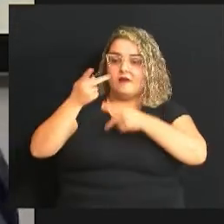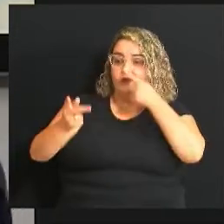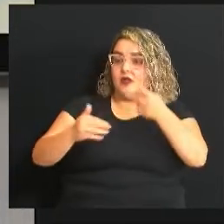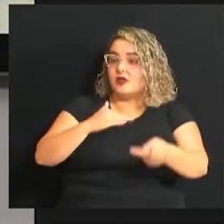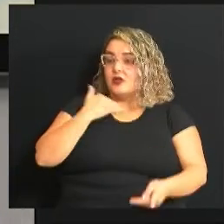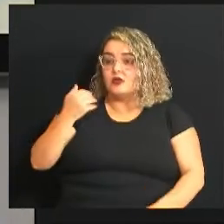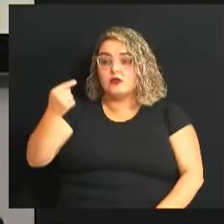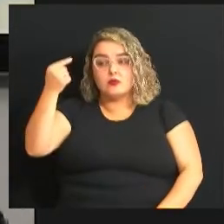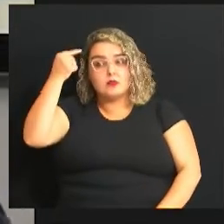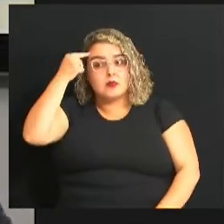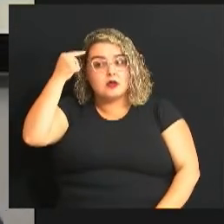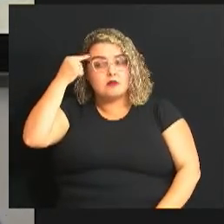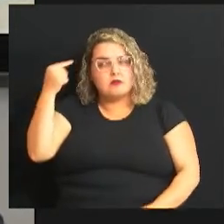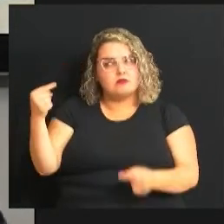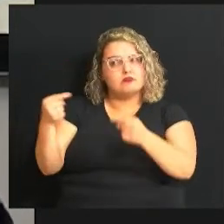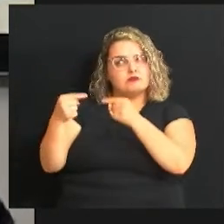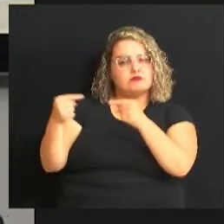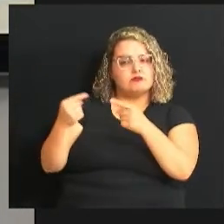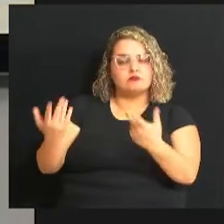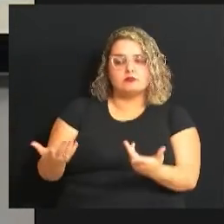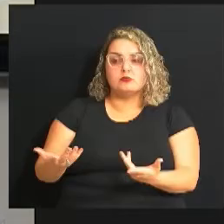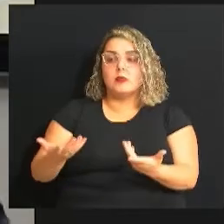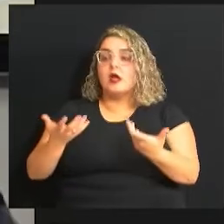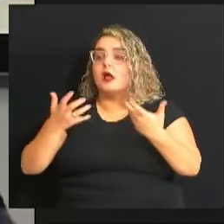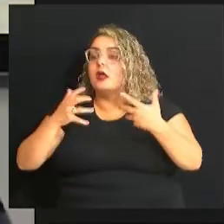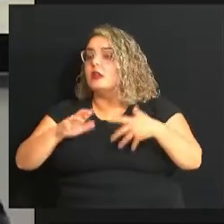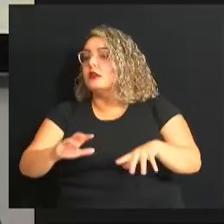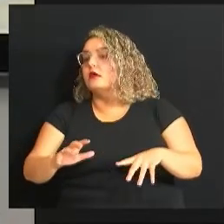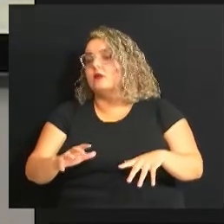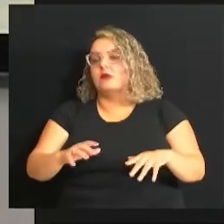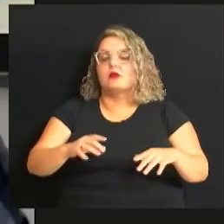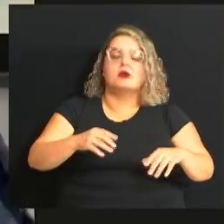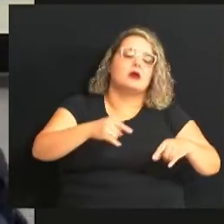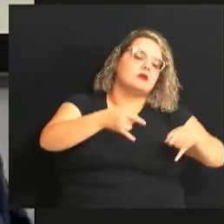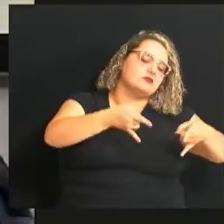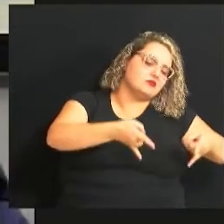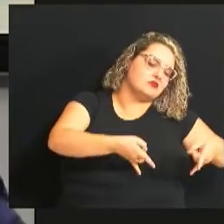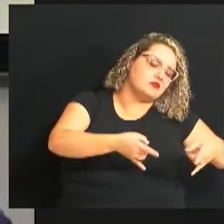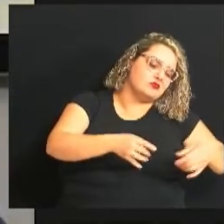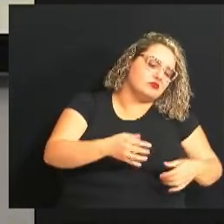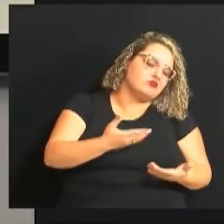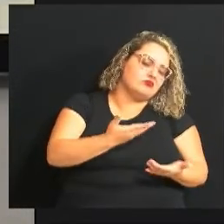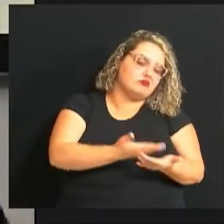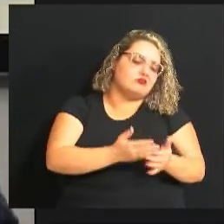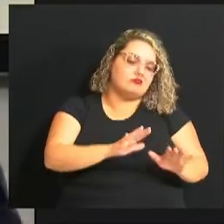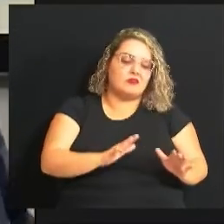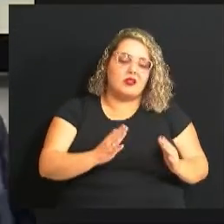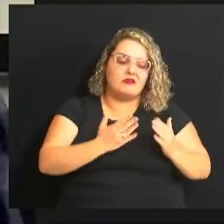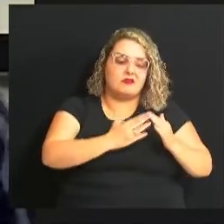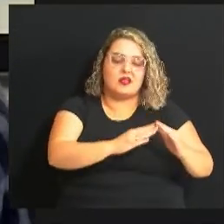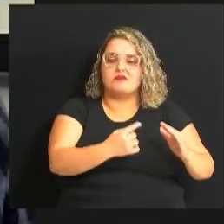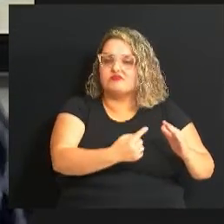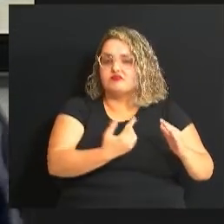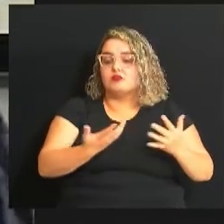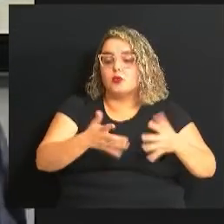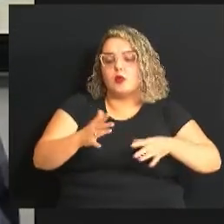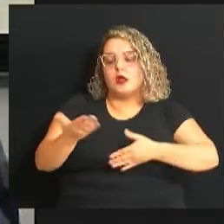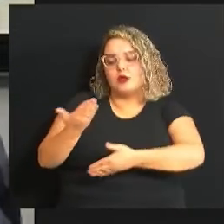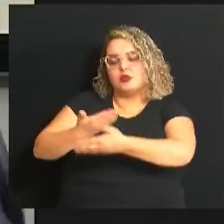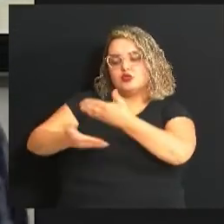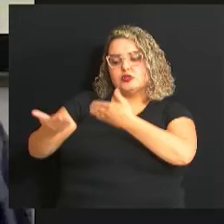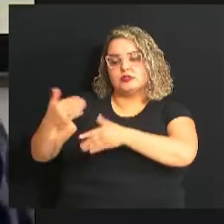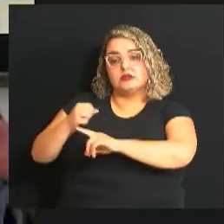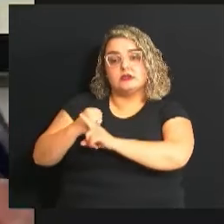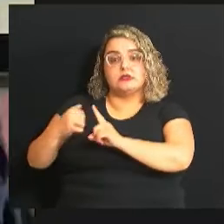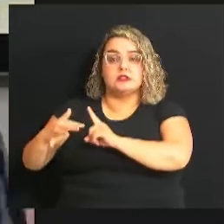muito negativos. Como eu falei, não quer sair do quarto, não quer socializar, quer ficar fechado. Aí eu acho que já é um